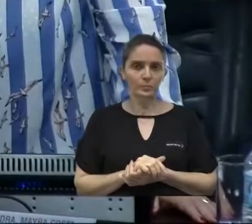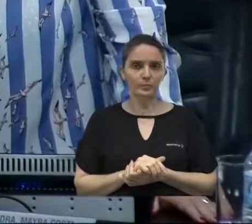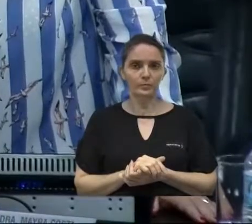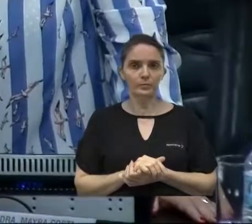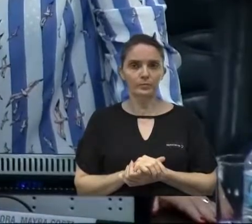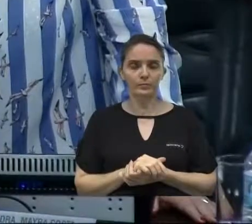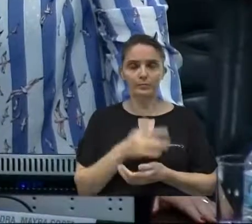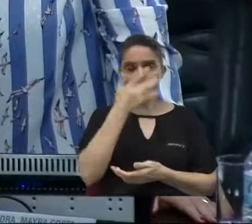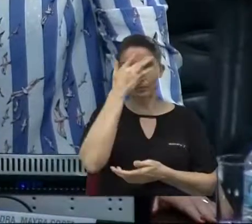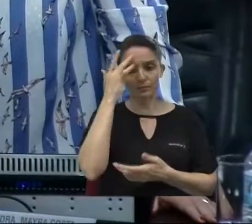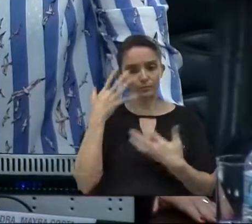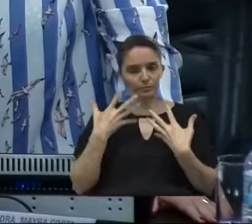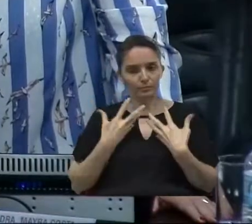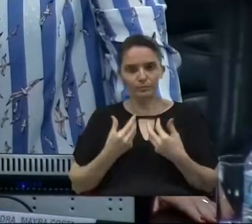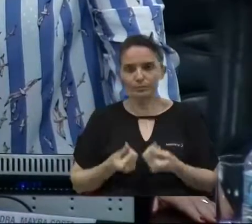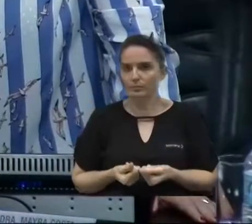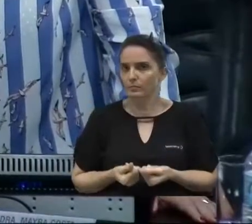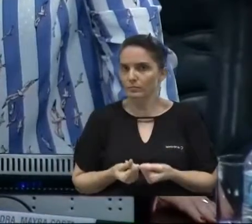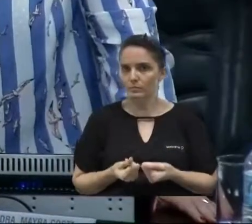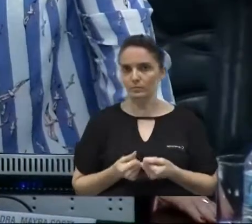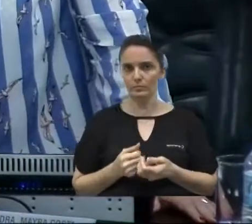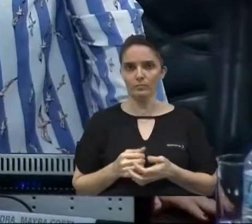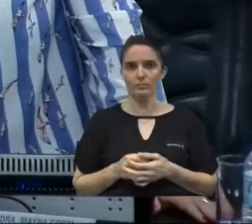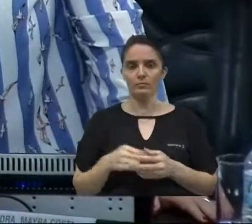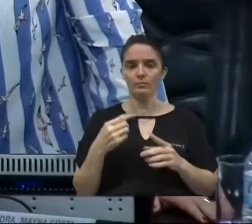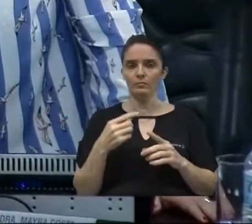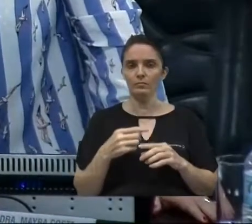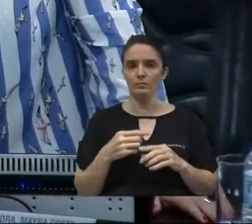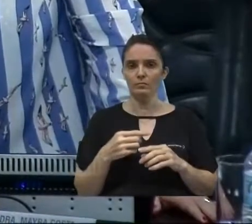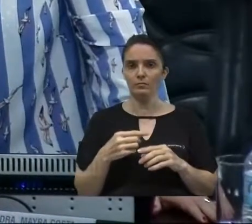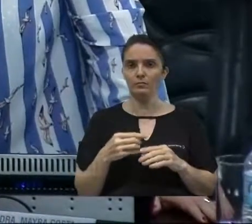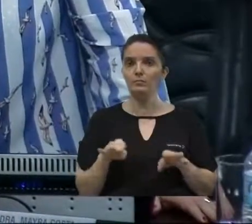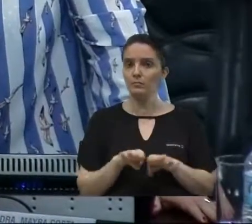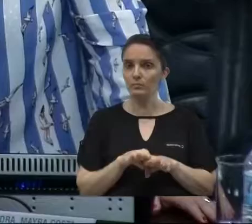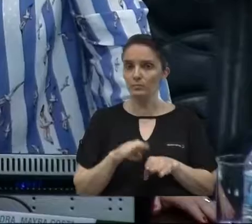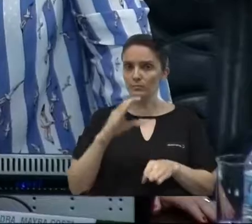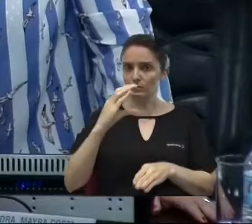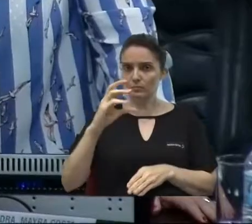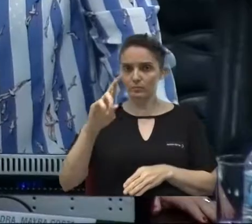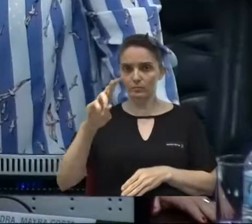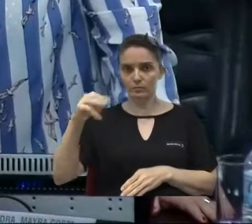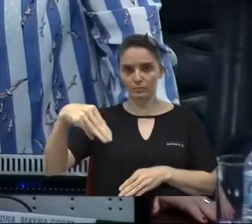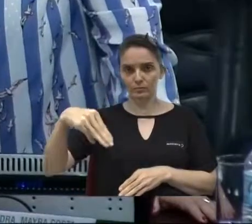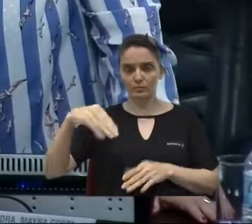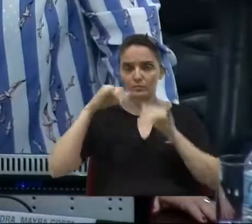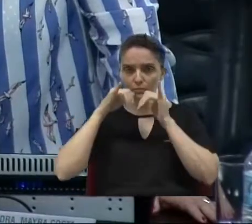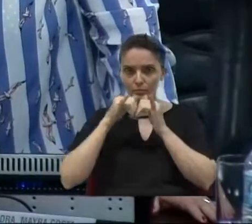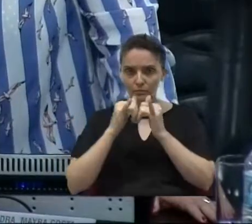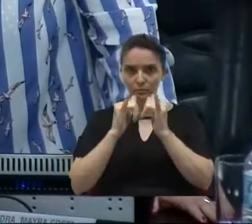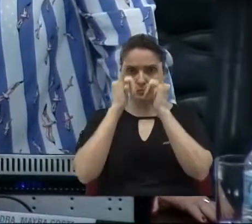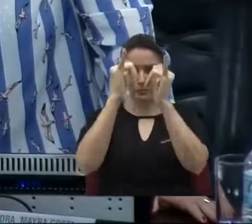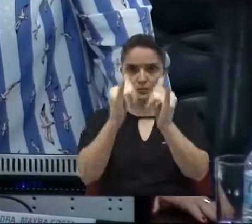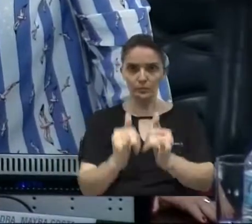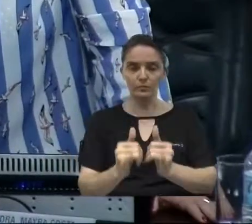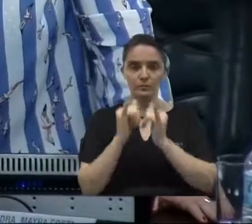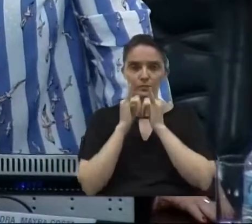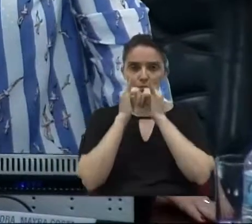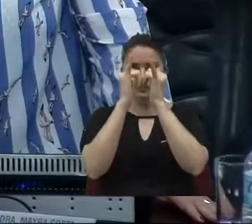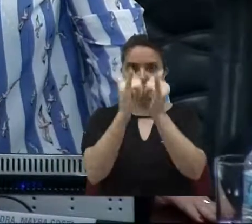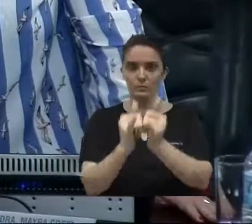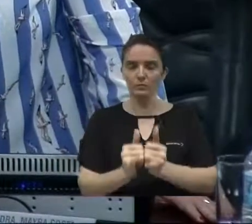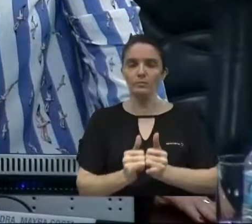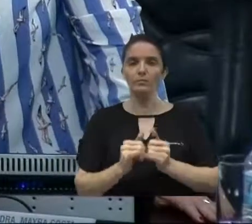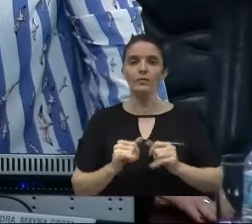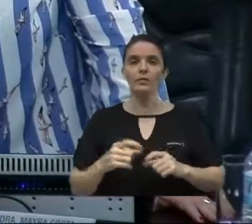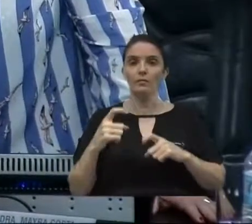exacerbada, exatamente. Tanto que os próprios CRM, ele está numa campanha, que nós também, ou seja, os médicos,